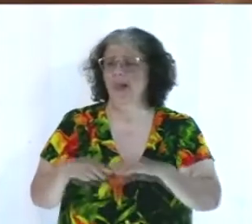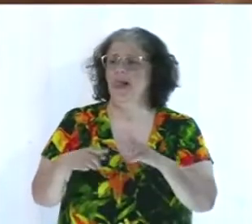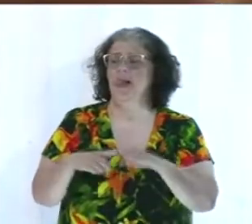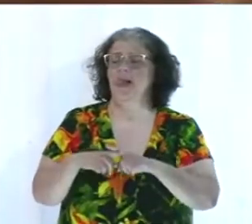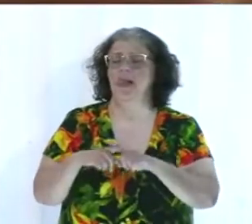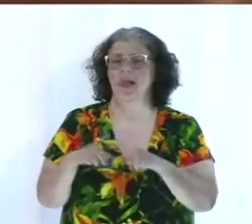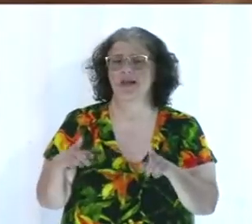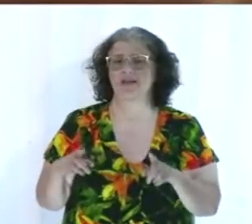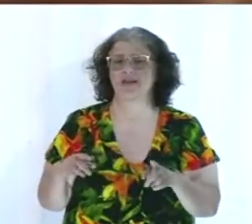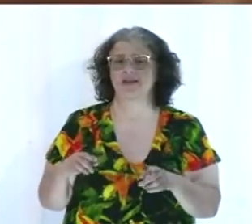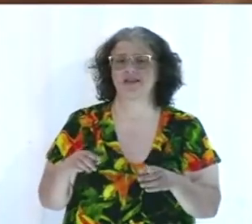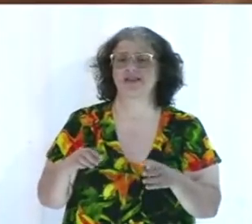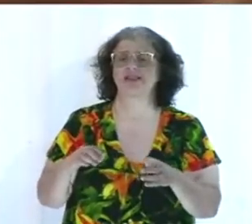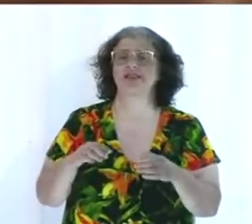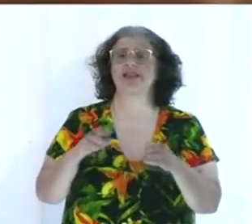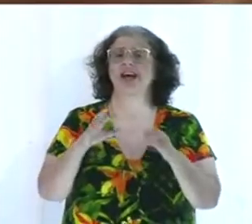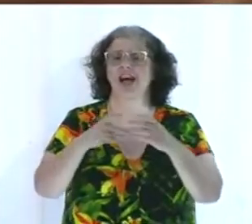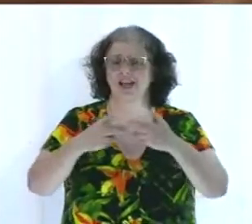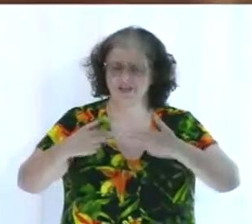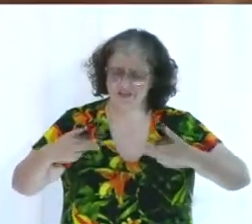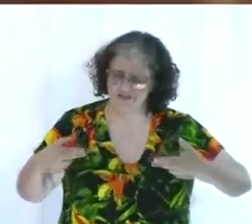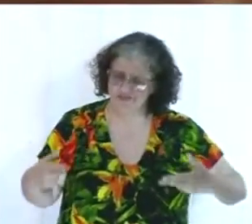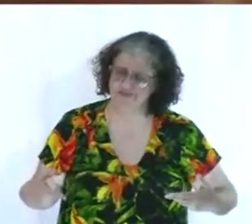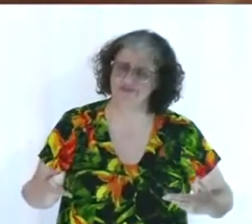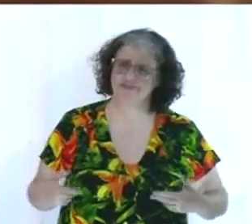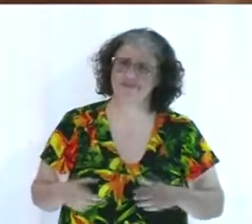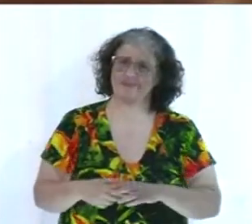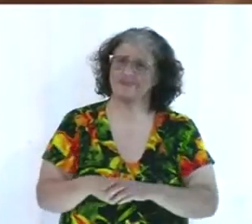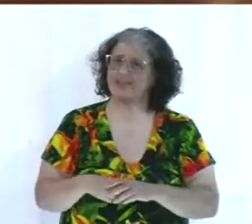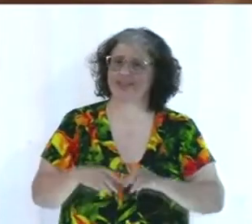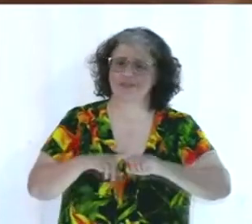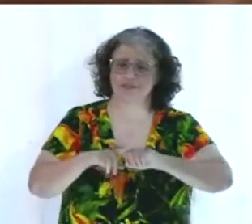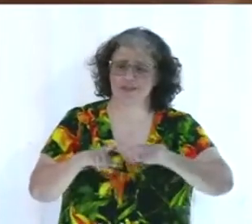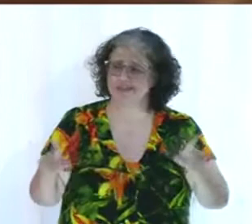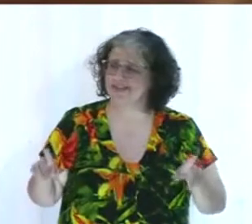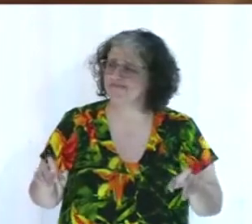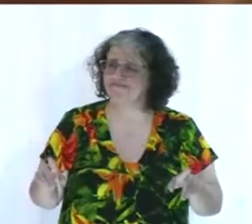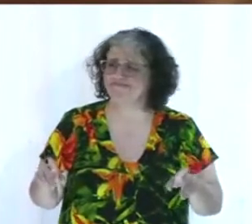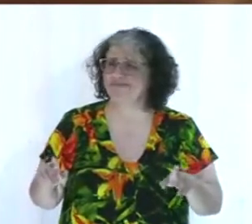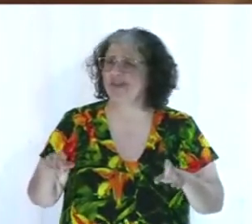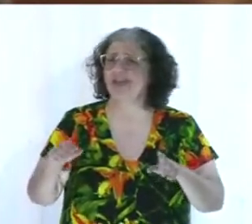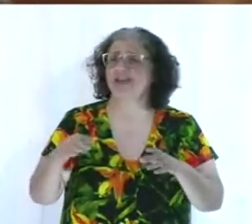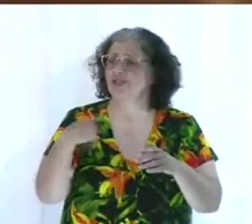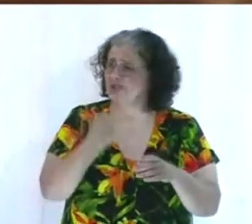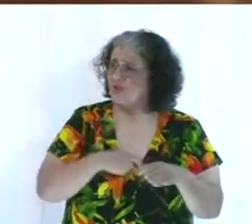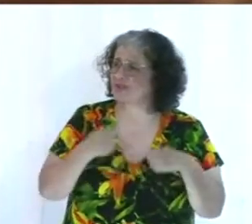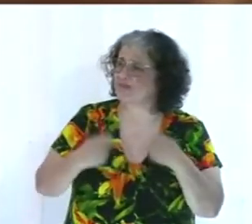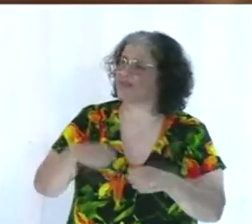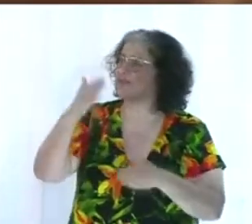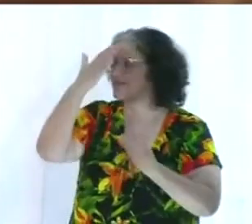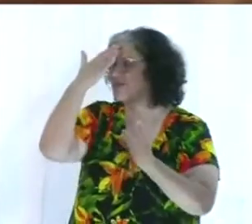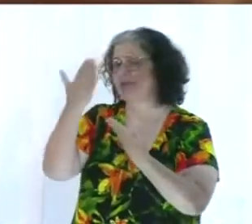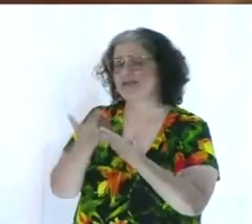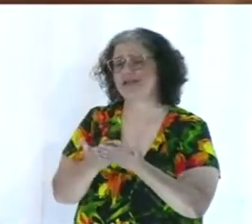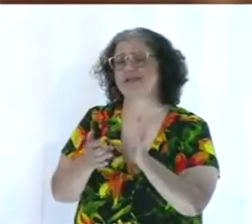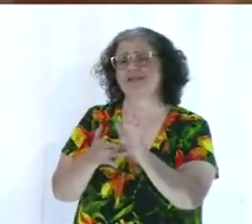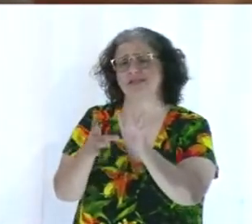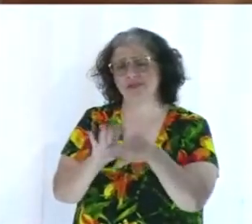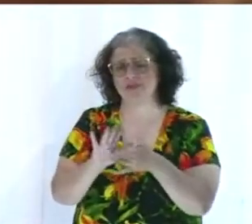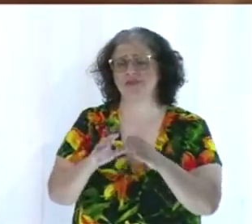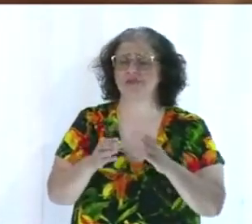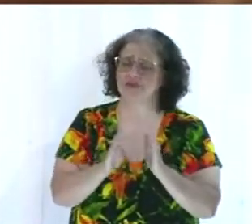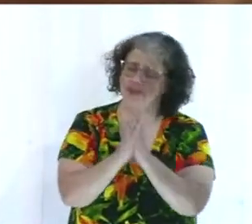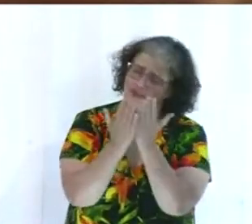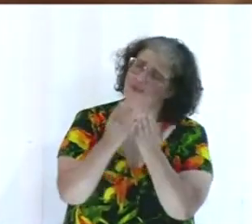já nos diz: as coisas encobertas pertencem ao Senhor, mas as reveladas a nós pertencem, para nós e para os